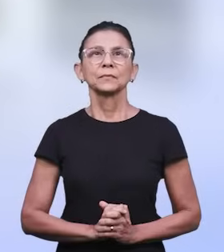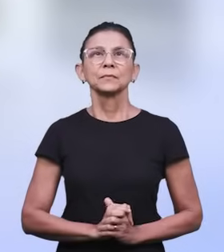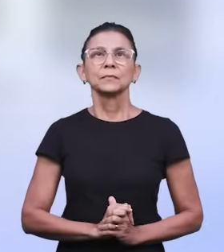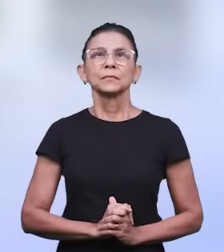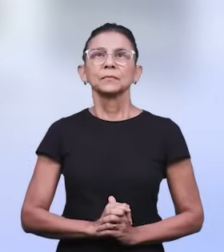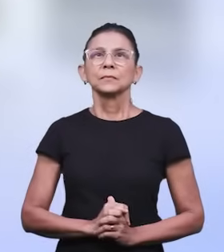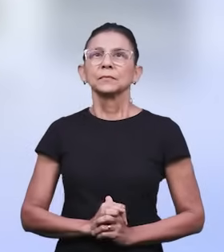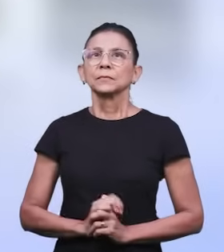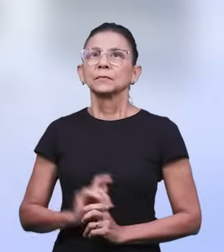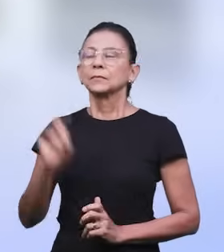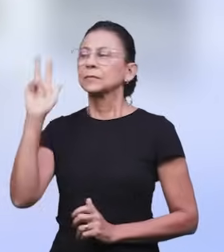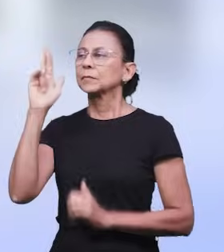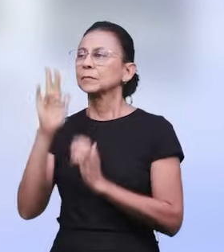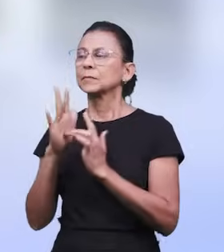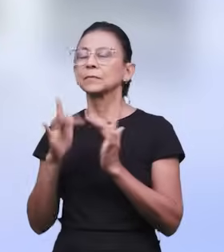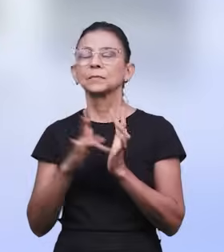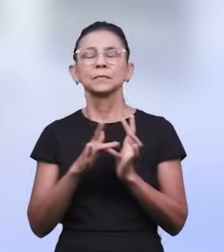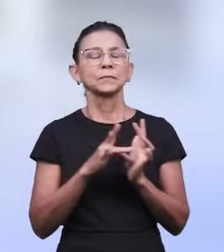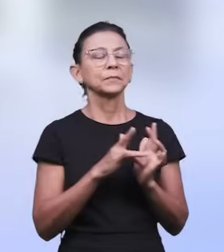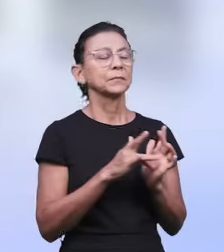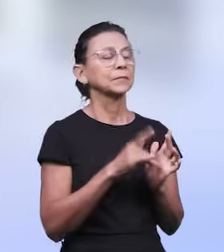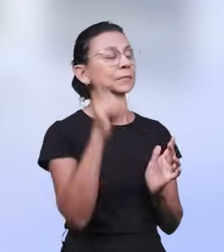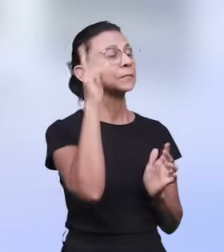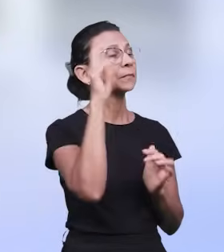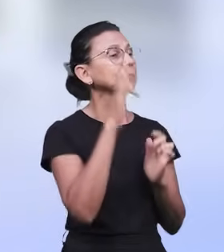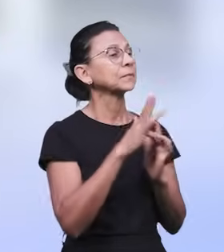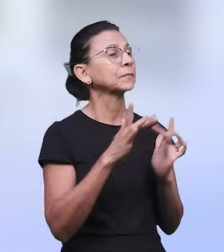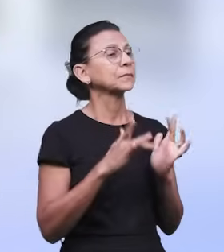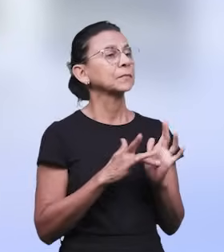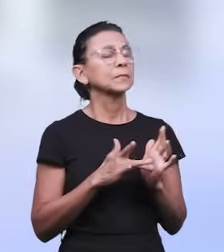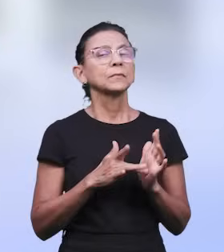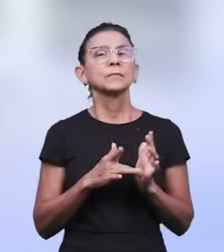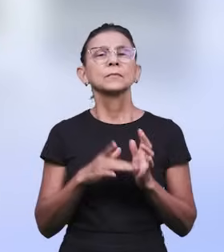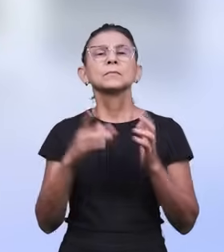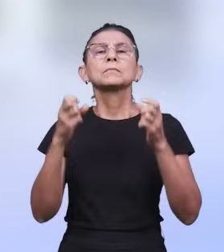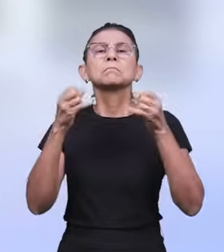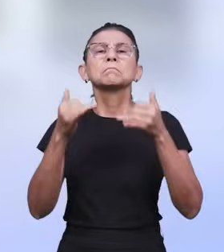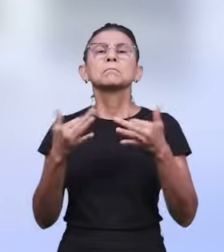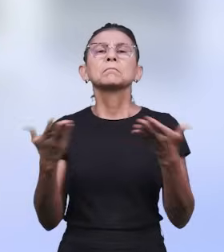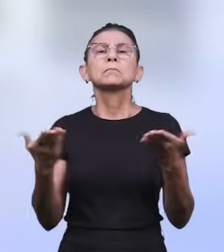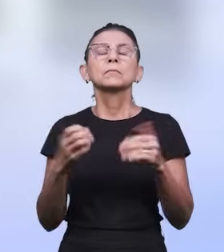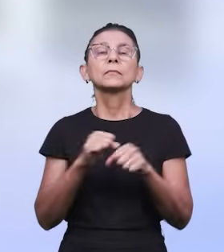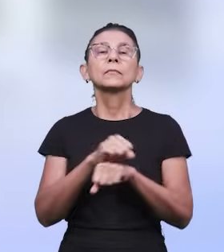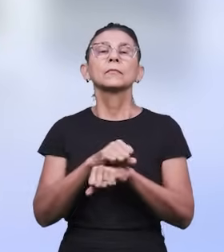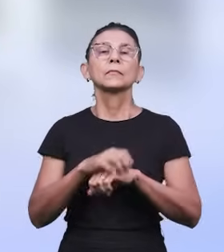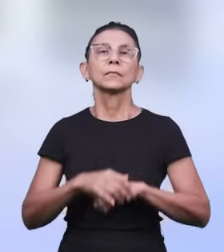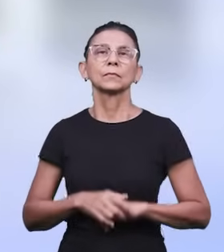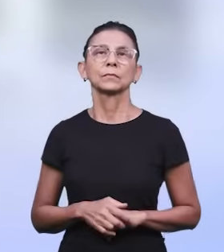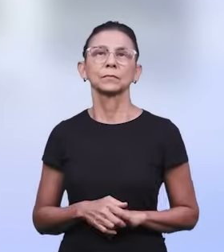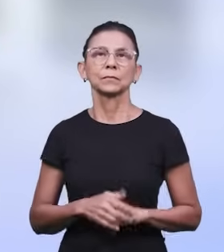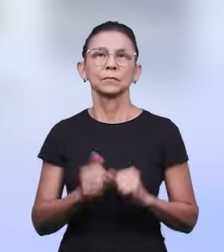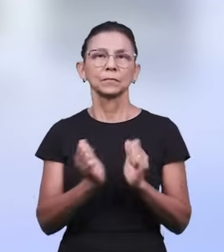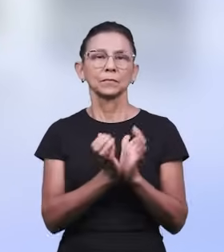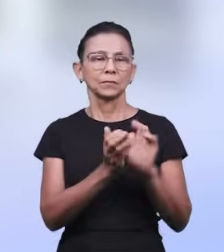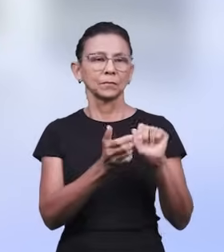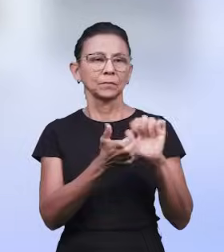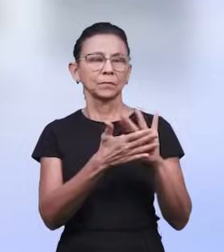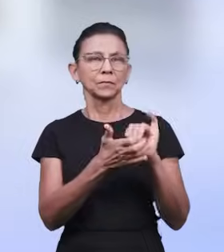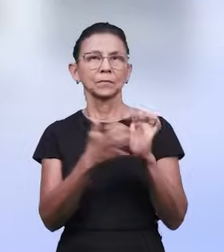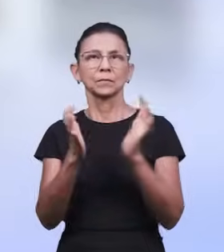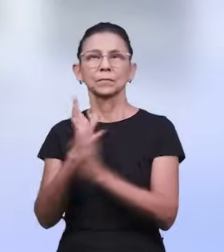Senhor. Gostaria de saber como foi o seminário de hoje, né, a importância do seminário do grupo de louvor instrumentistas.